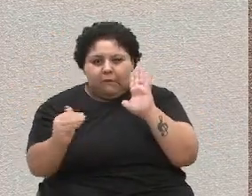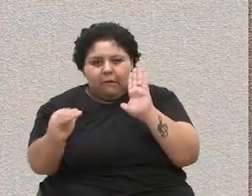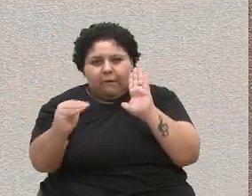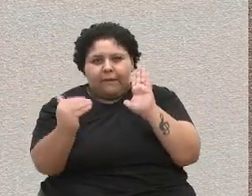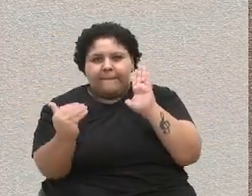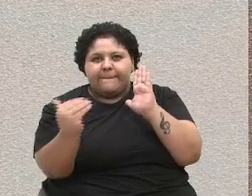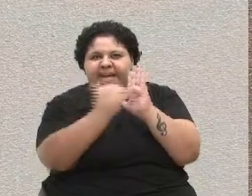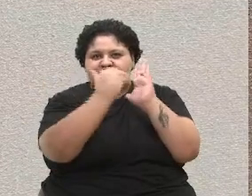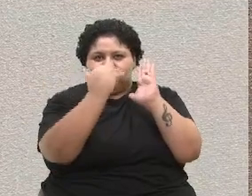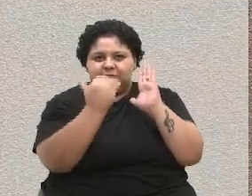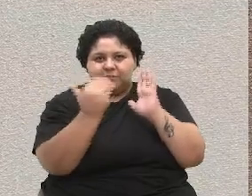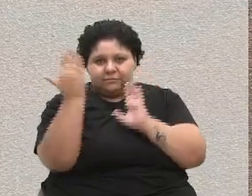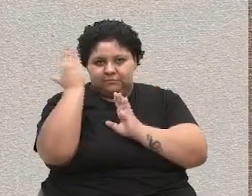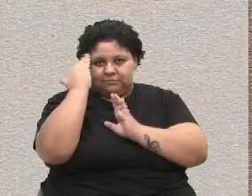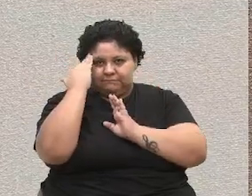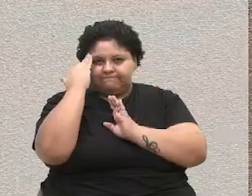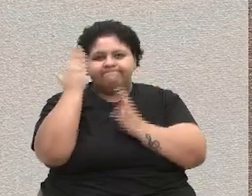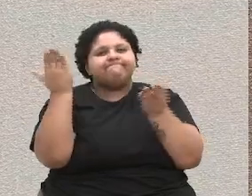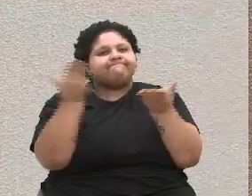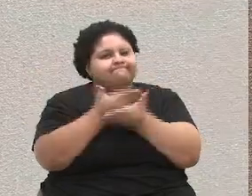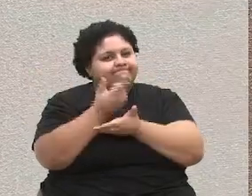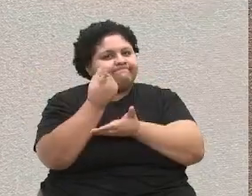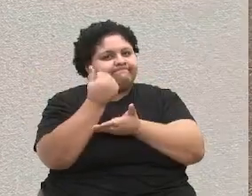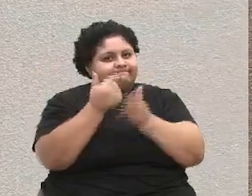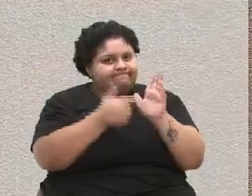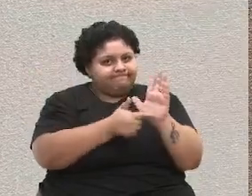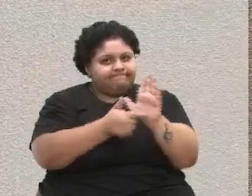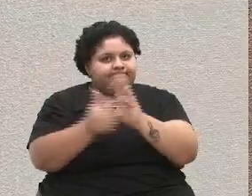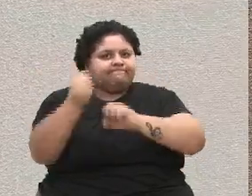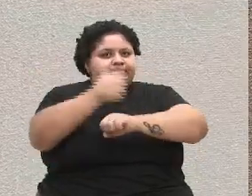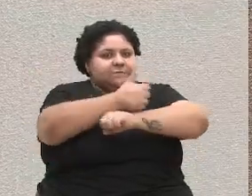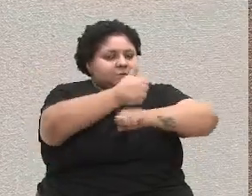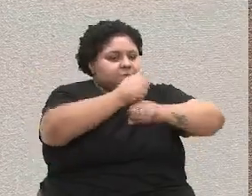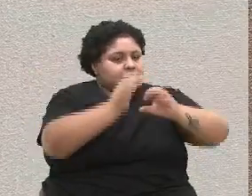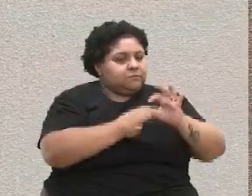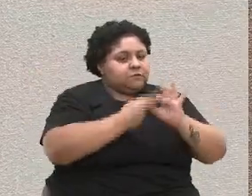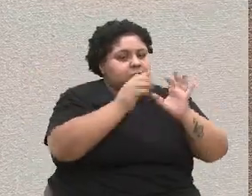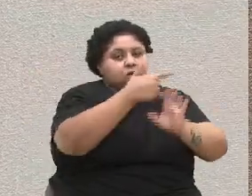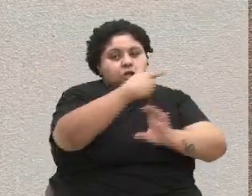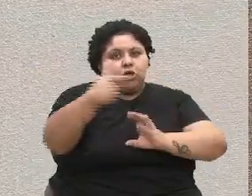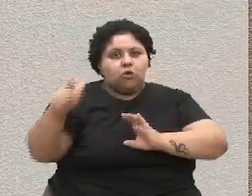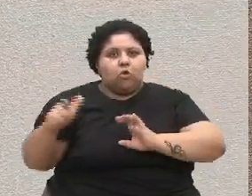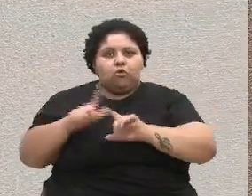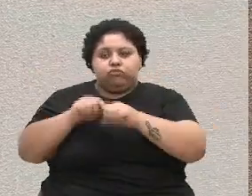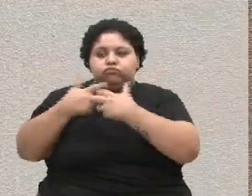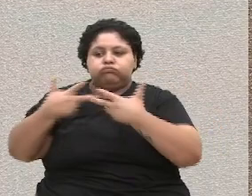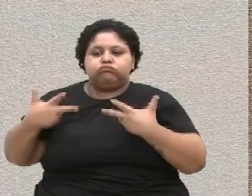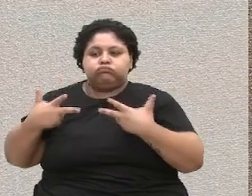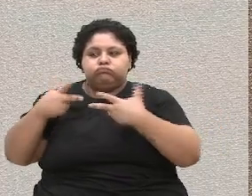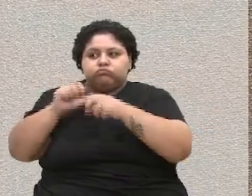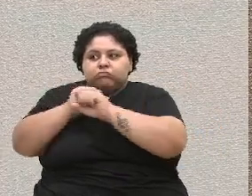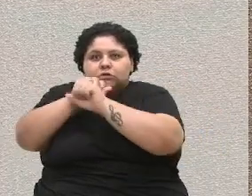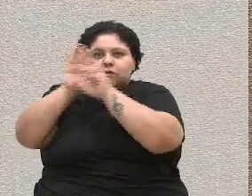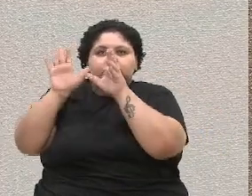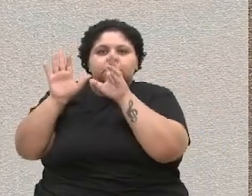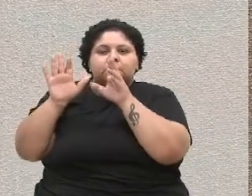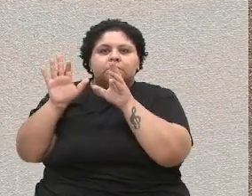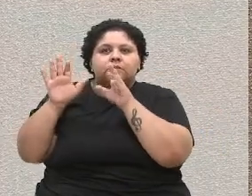demais nos prestadores de serviços, profissionais liberais e outras atividades bem claras